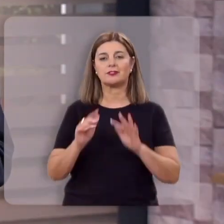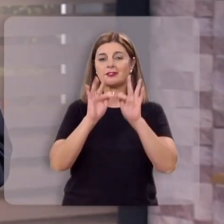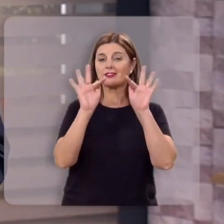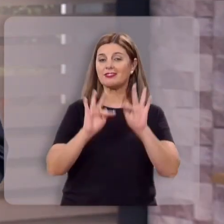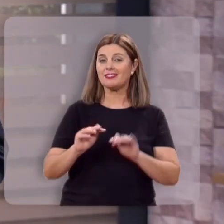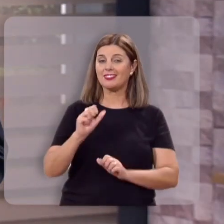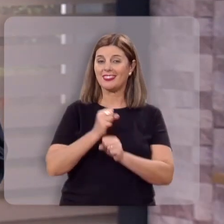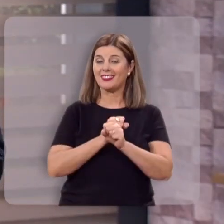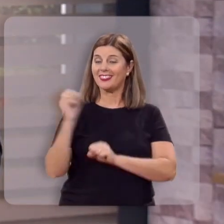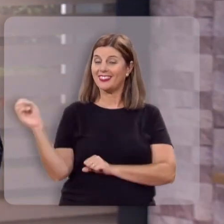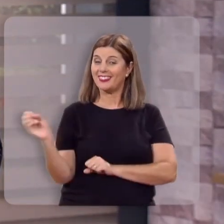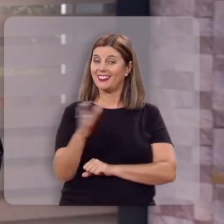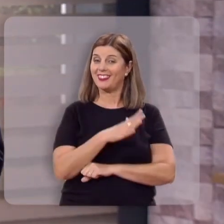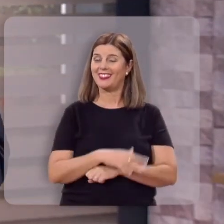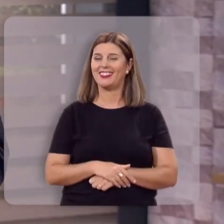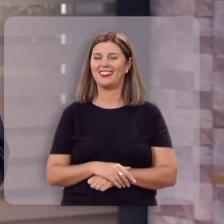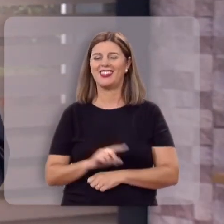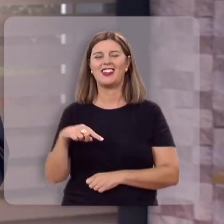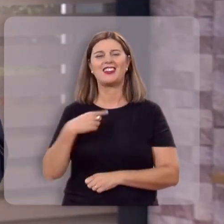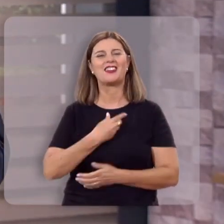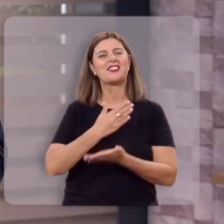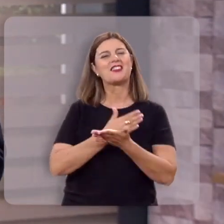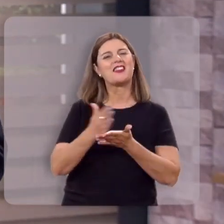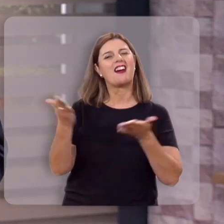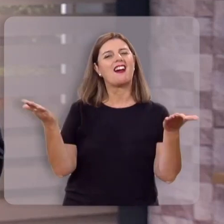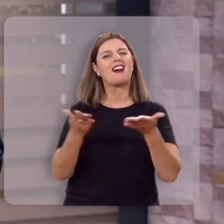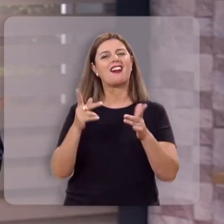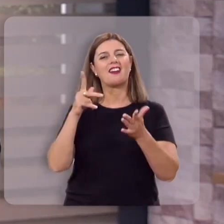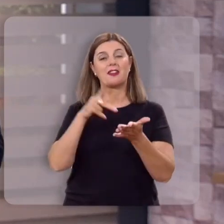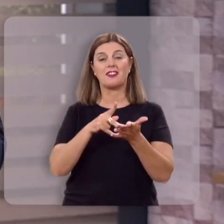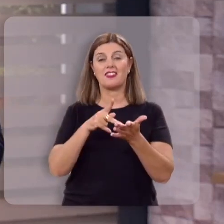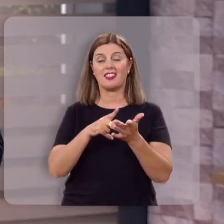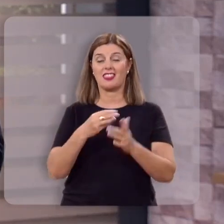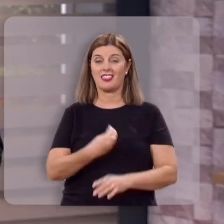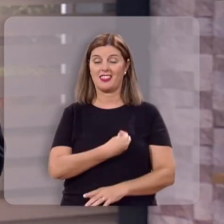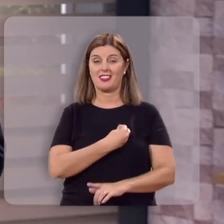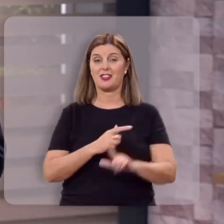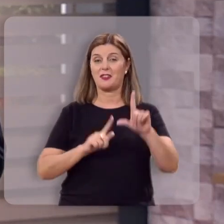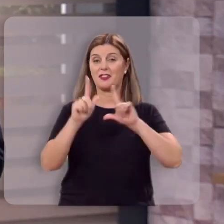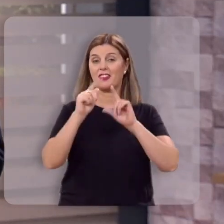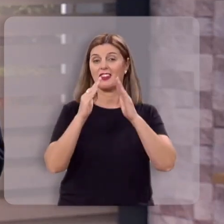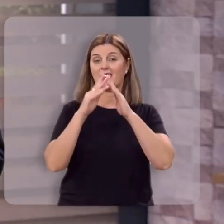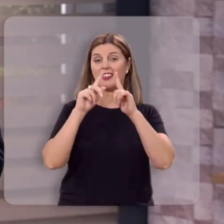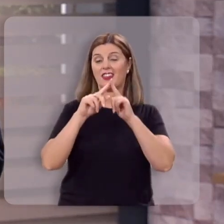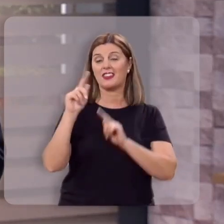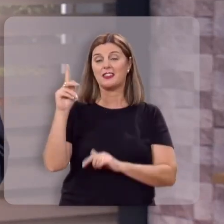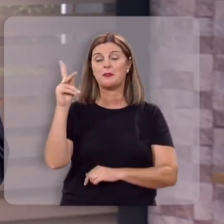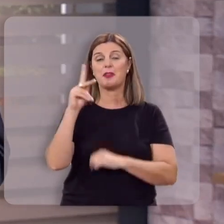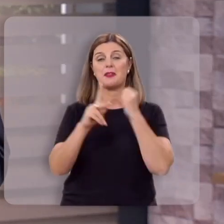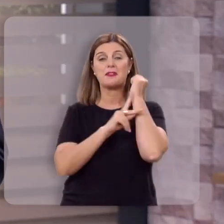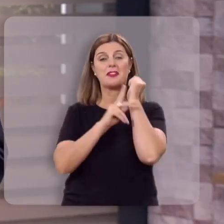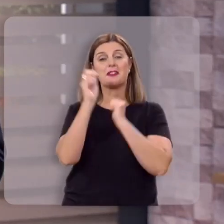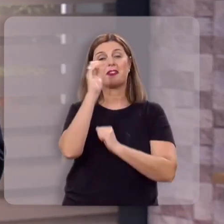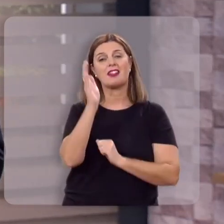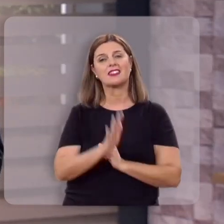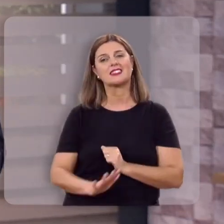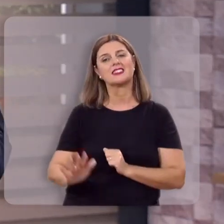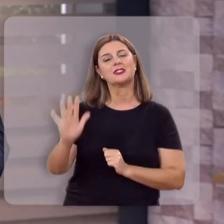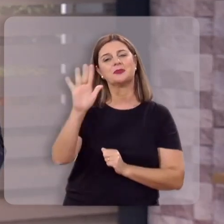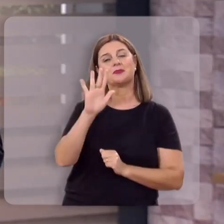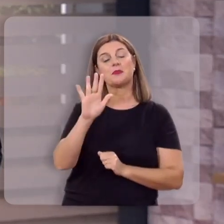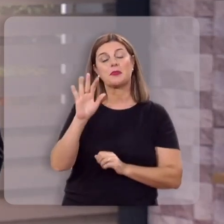Feliz Ano Novo! Começamos agora o Verdade e Vida, programa da Igreja Presbiteriana do